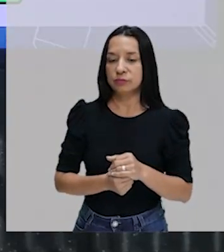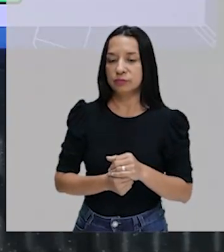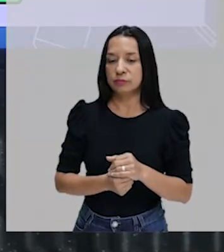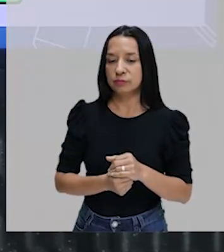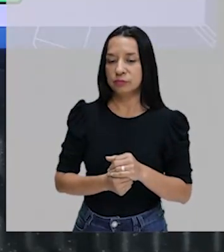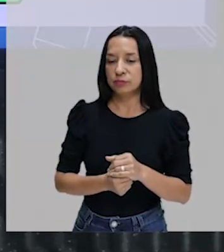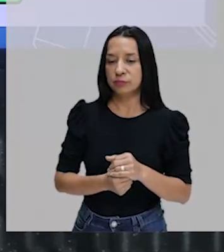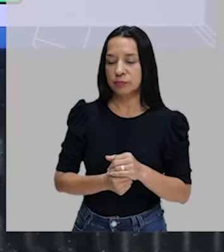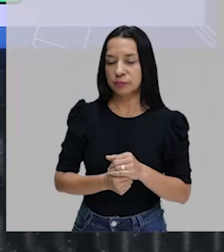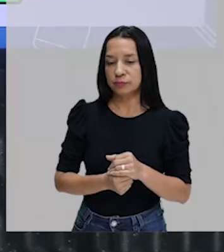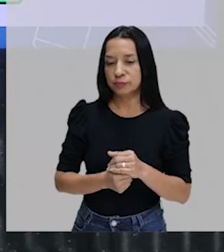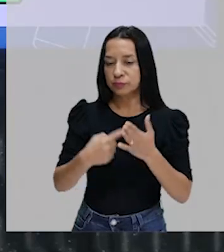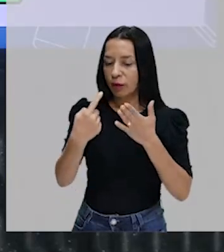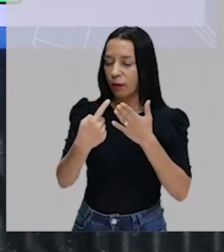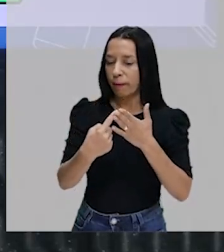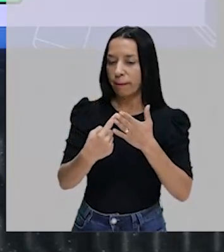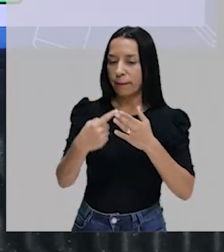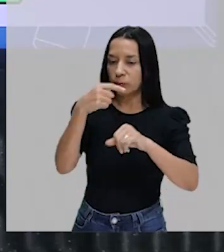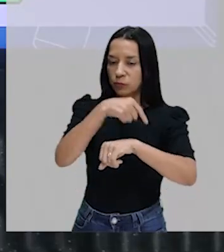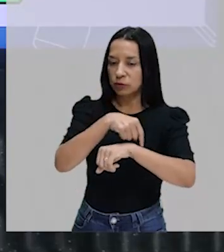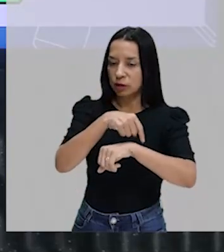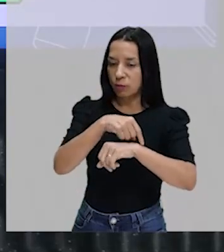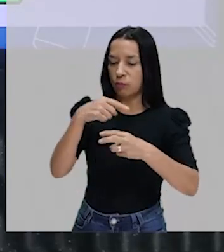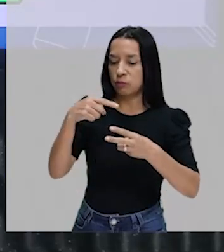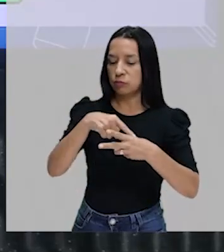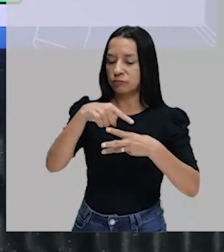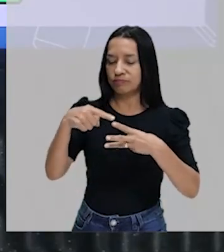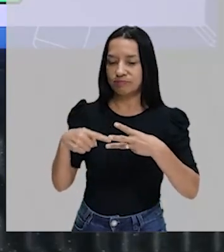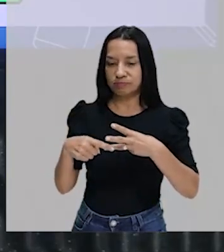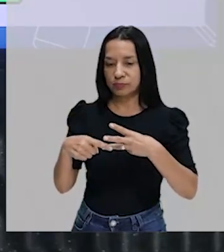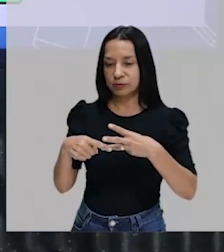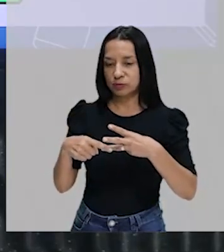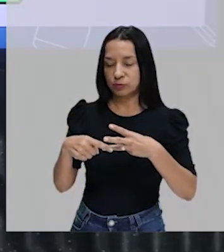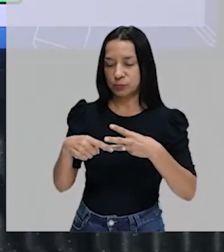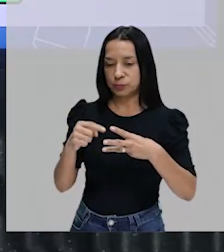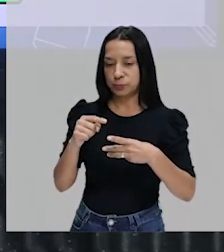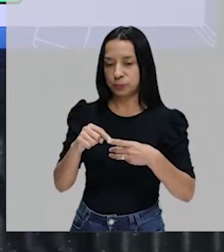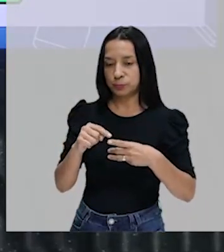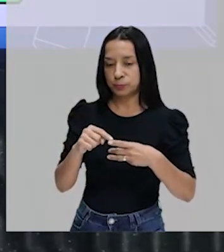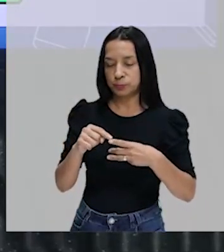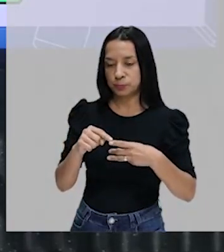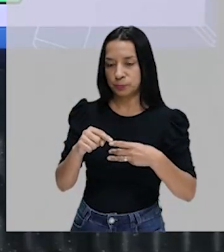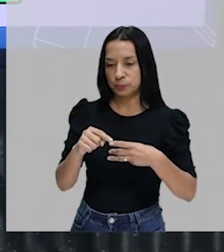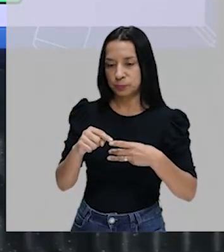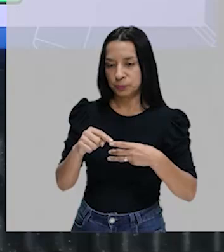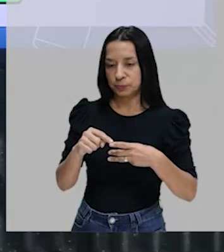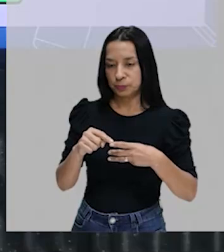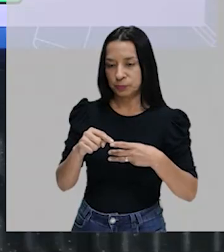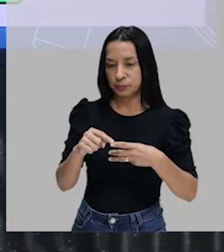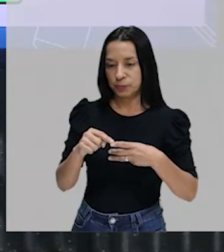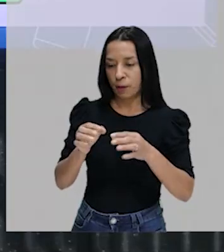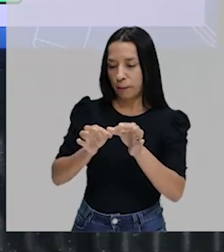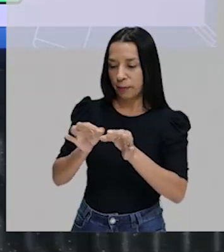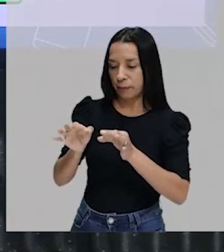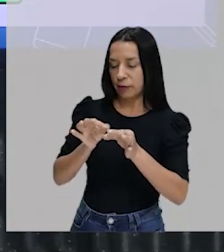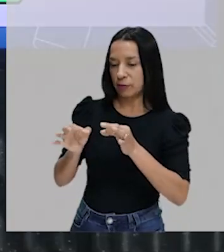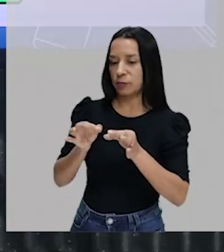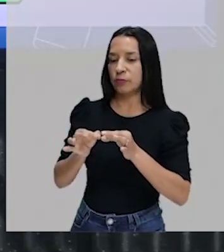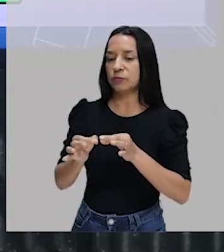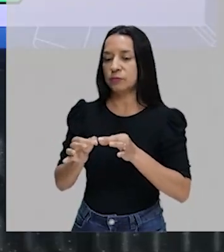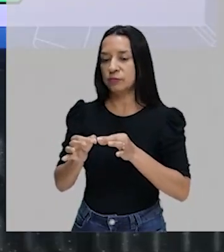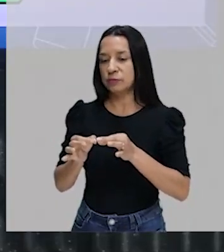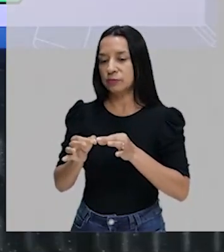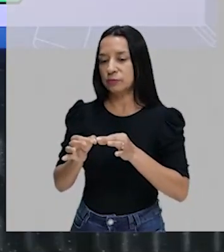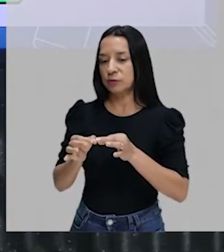aqui porque a periodização ela se divide em 3 partes também. É a periodização no período